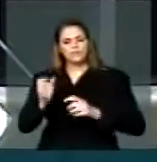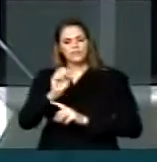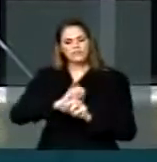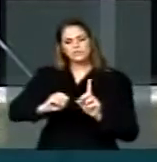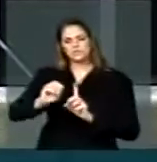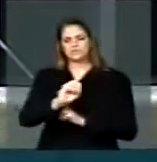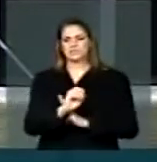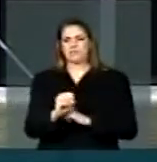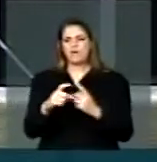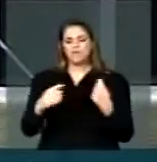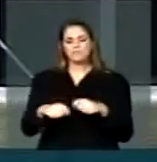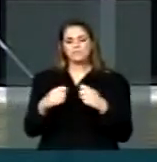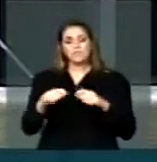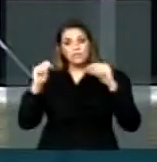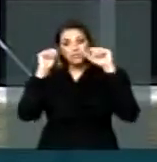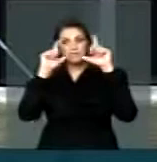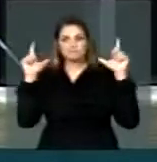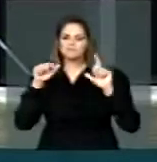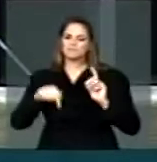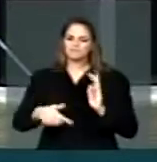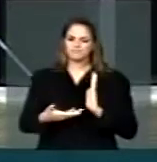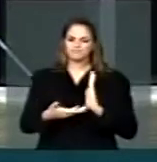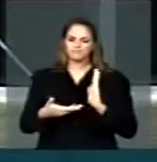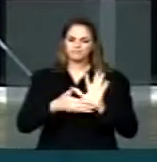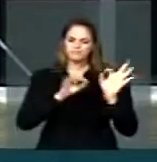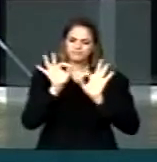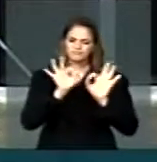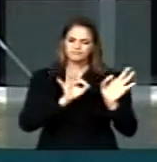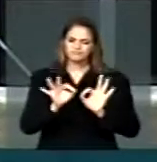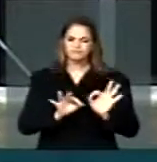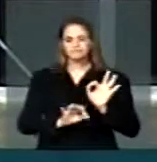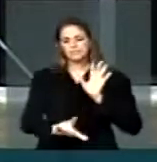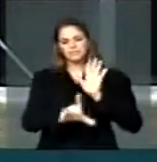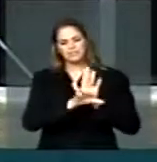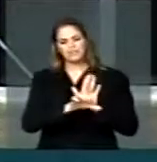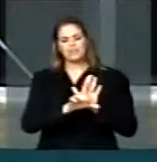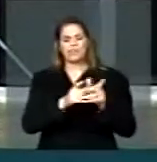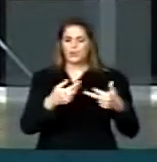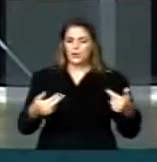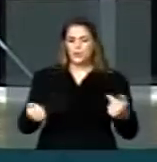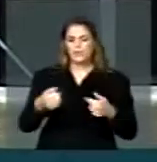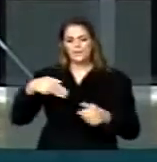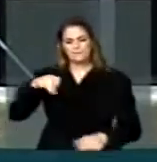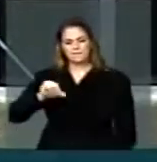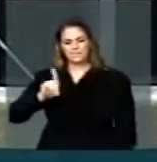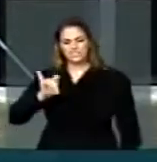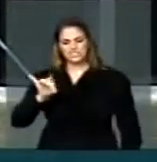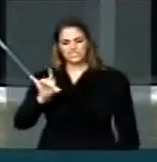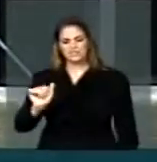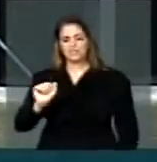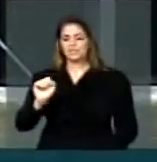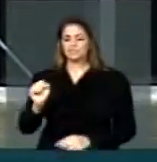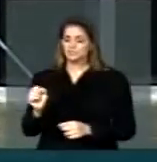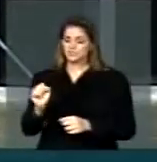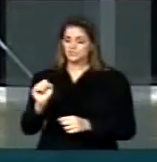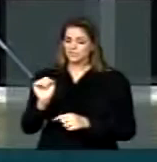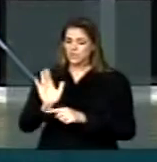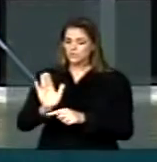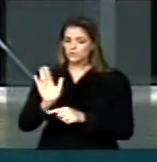se dedicar à construção e à edificação de medidas socioeducativas que, de fato,